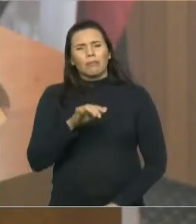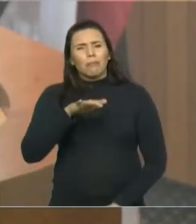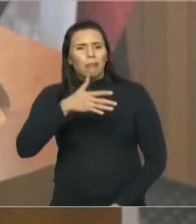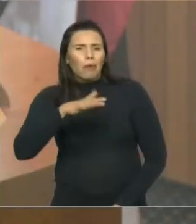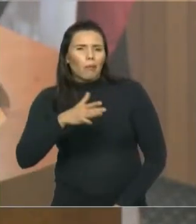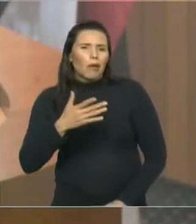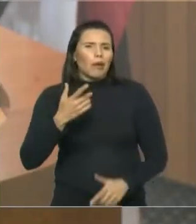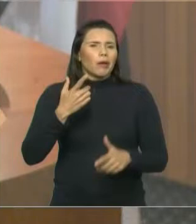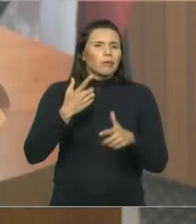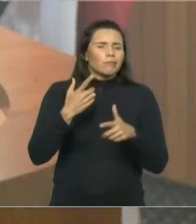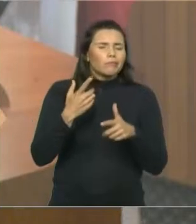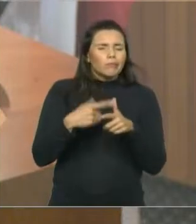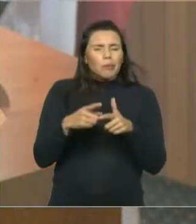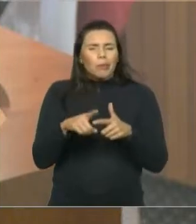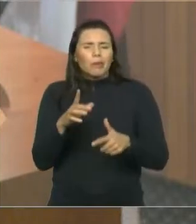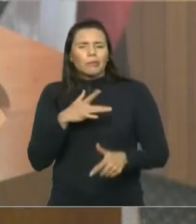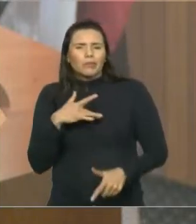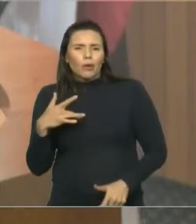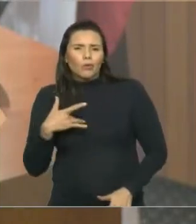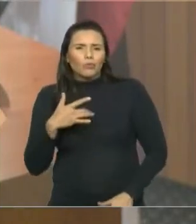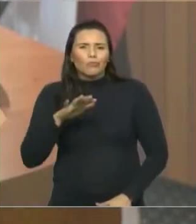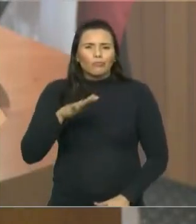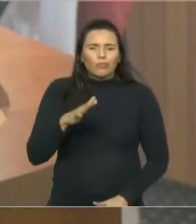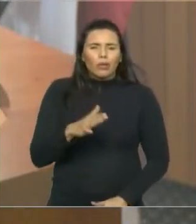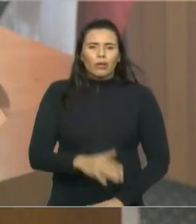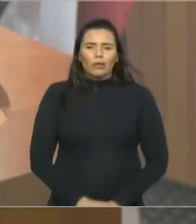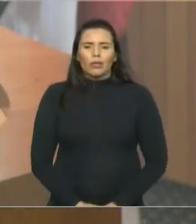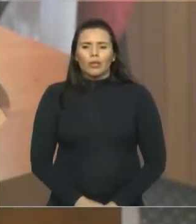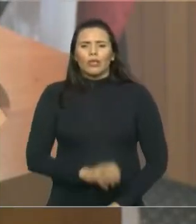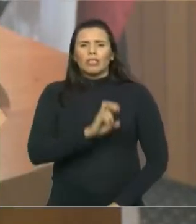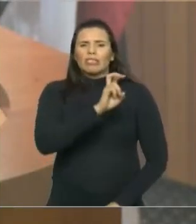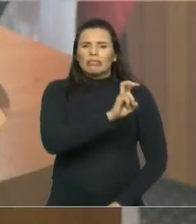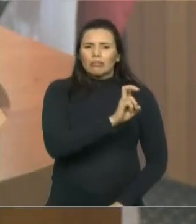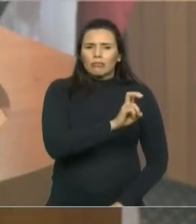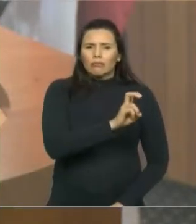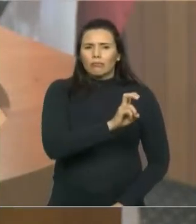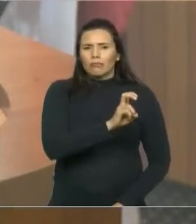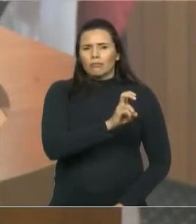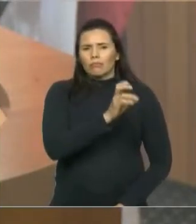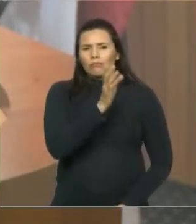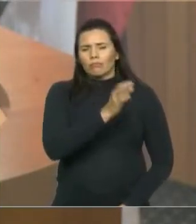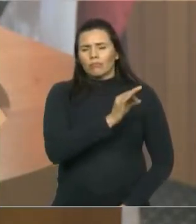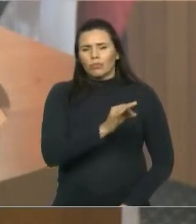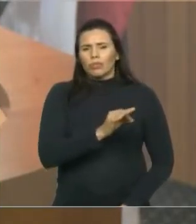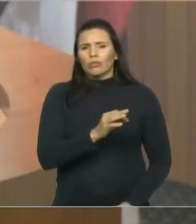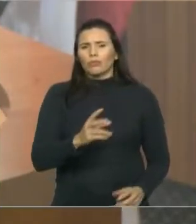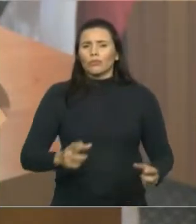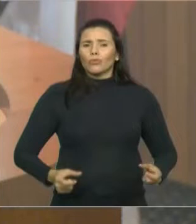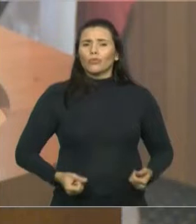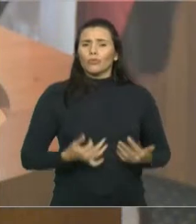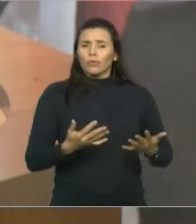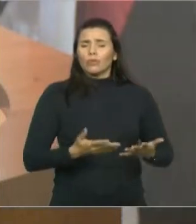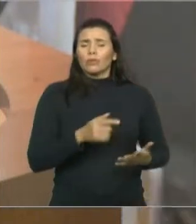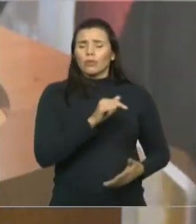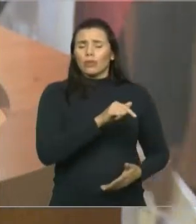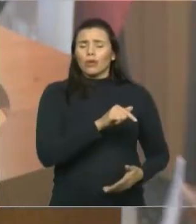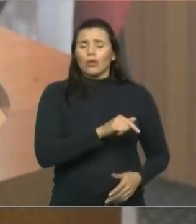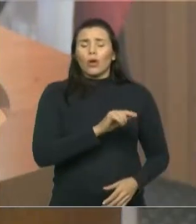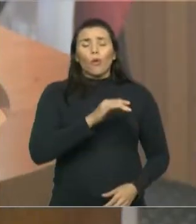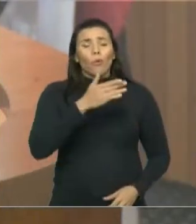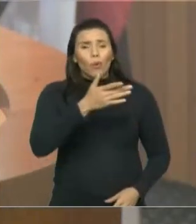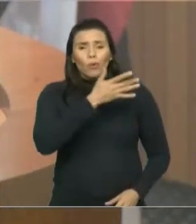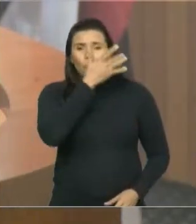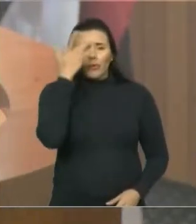hoje 80% dos recursos na alta complexidade. Então, a gente está gastando mal dinheiro. A gente está esperando a pessoa adoecer para a gente interná-la